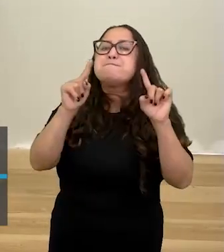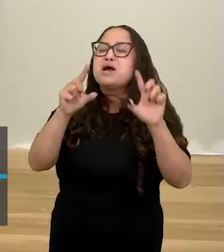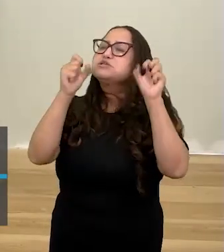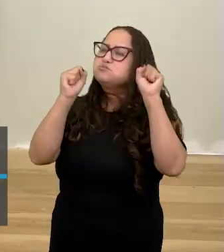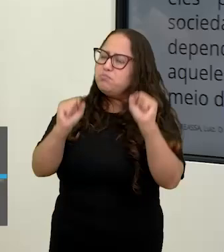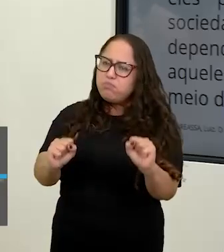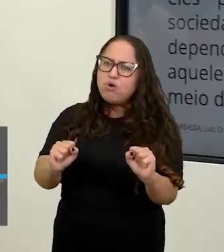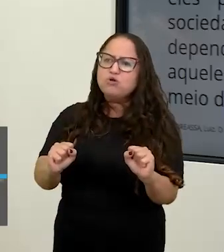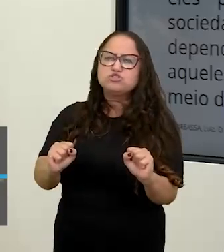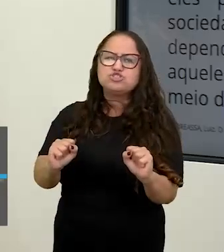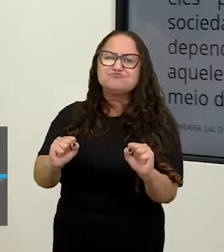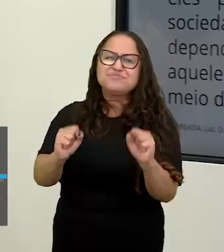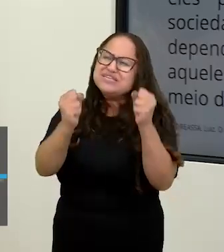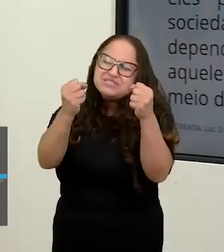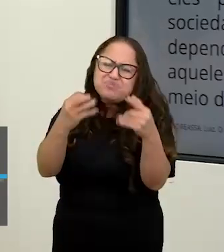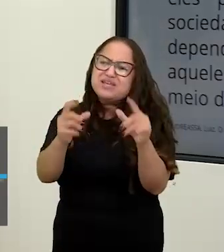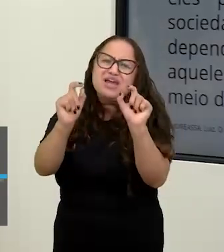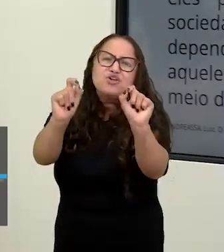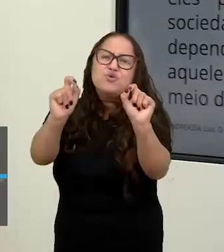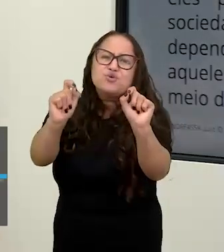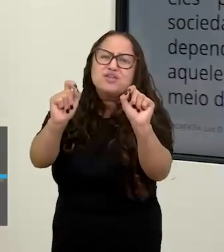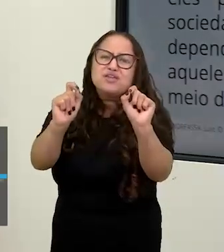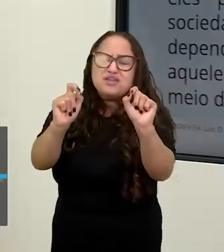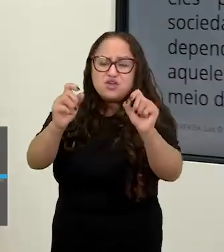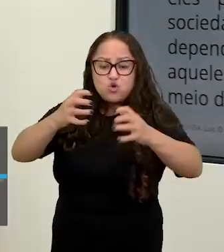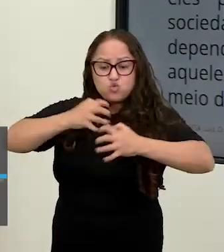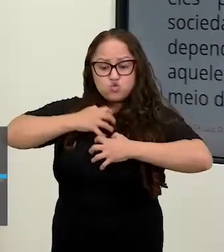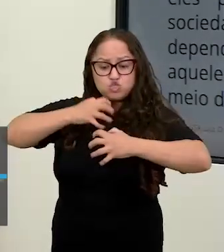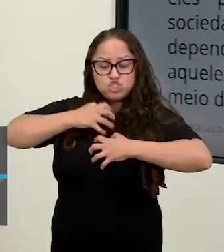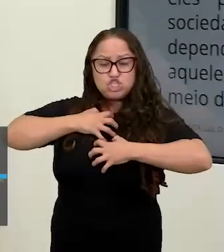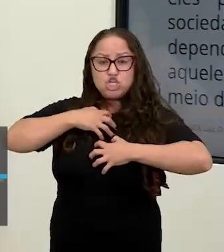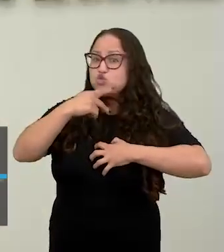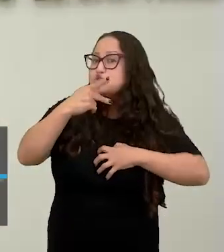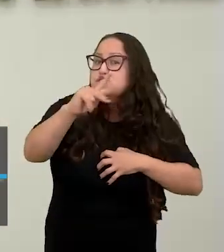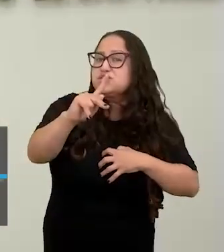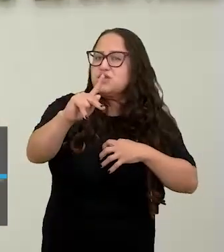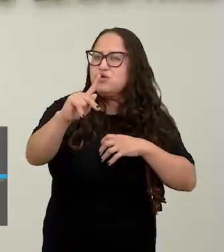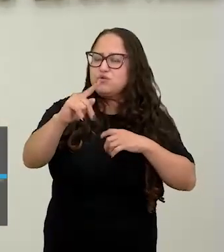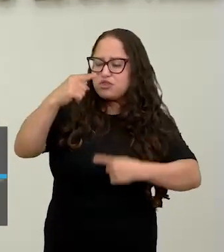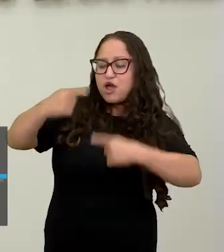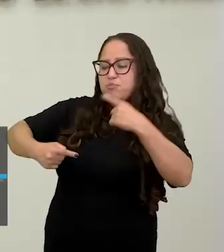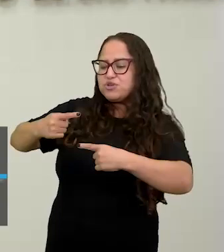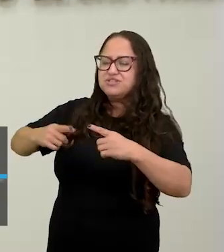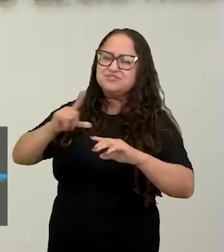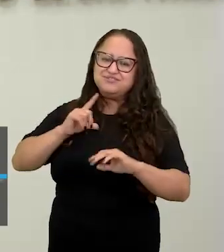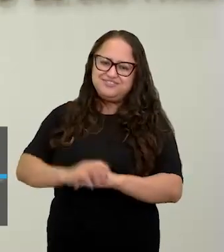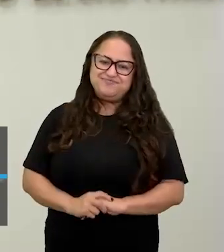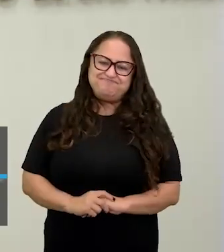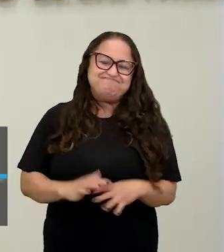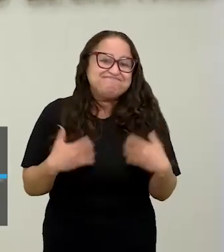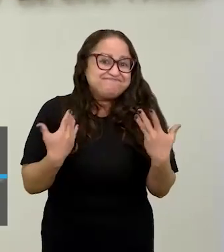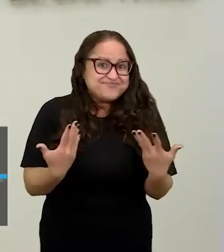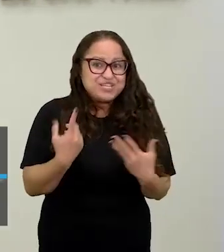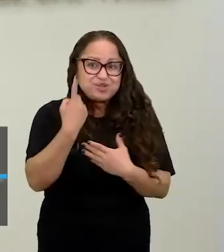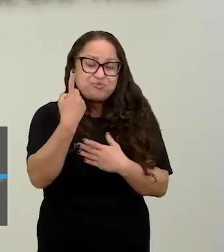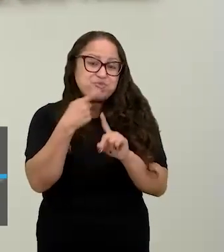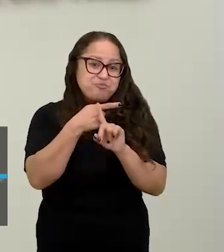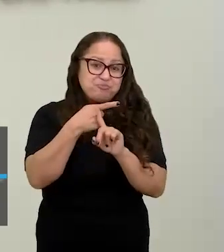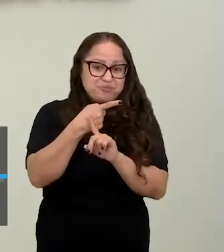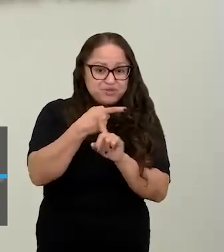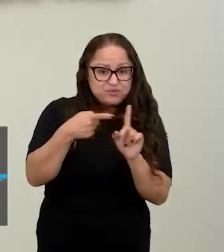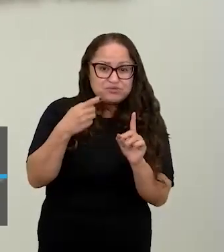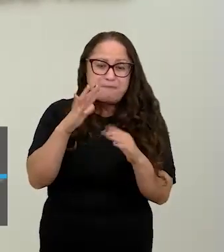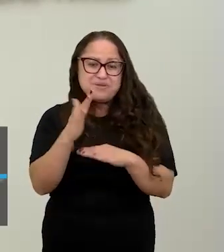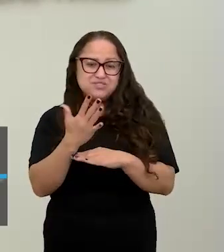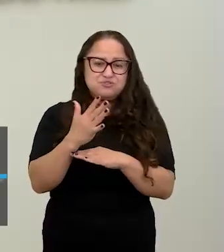ser que aquilo diga alguma coisa sobre a sua atitude política também. Então, para a gente finalizar, que a gente tem aí 1 minuto e pouco, né? Mas só